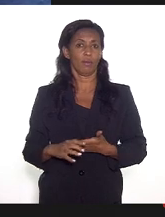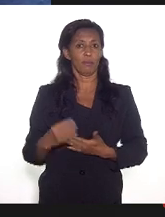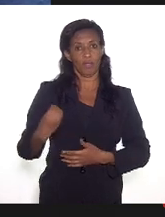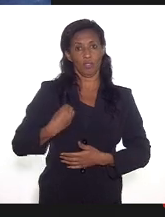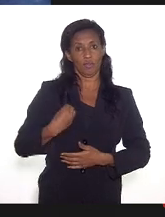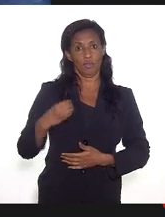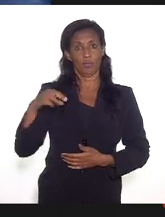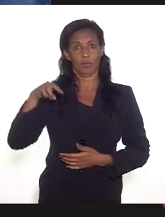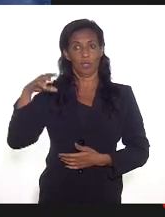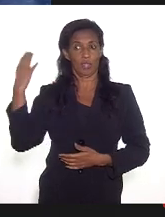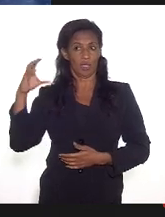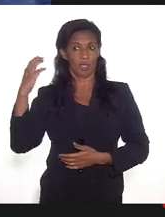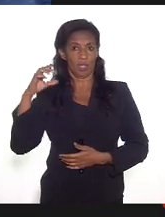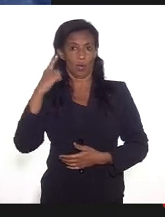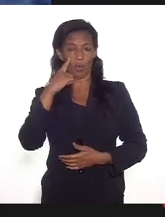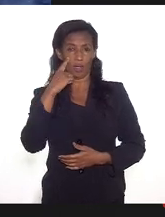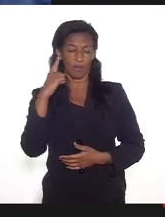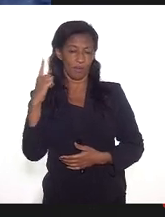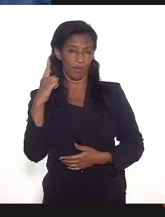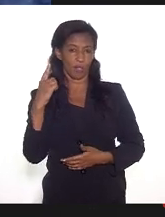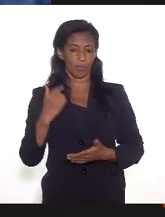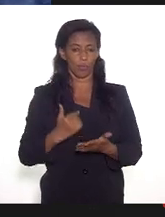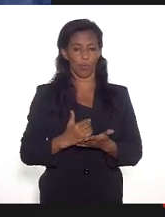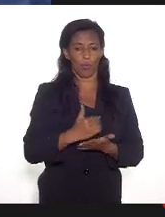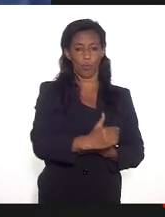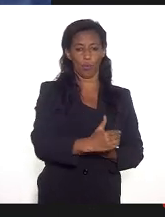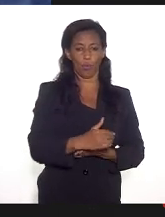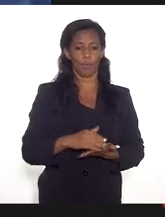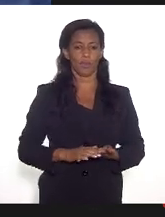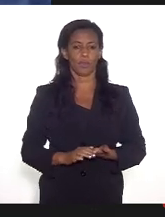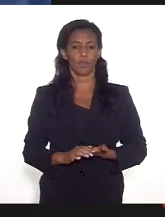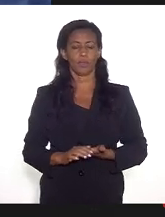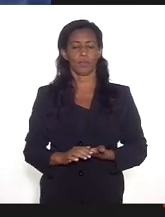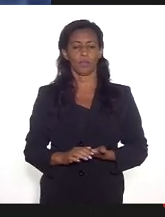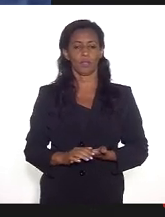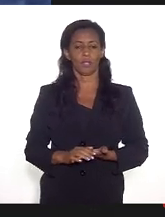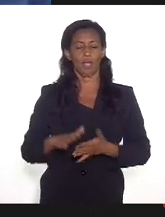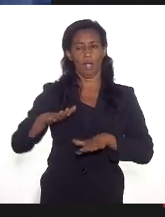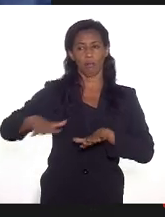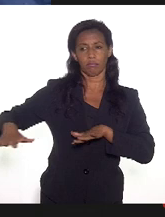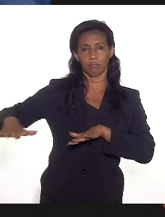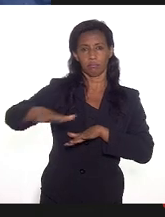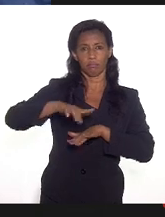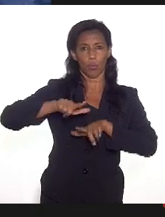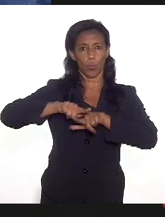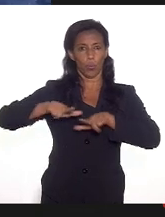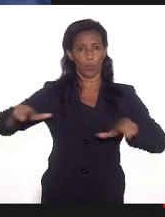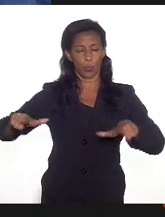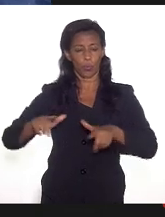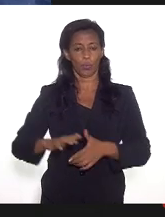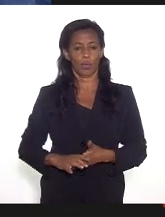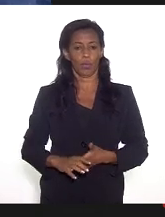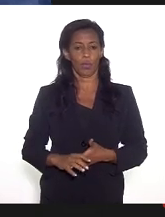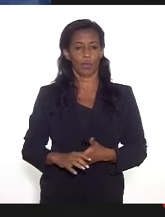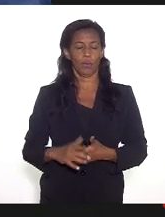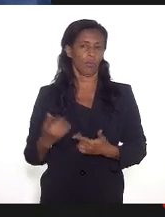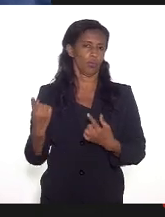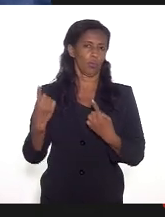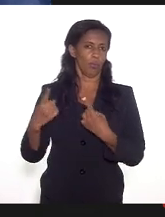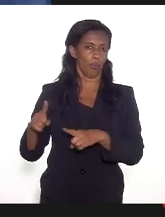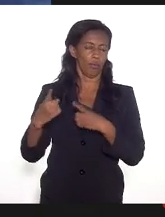e observei que a Ponta da Areia, toda aquela região do entorno, ela virou um grande deserto, muito